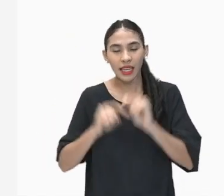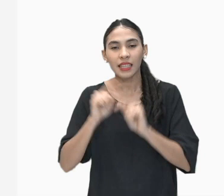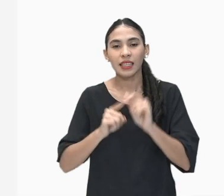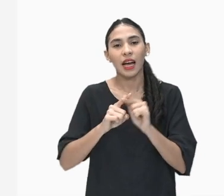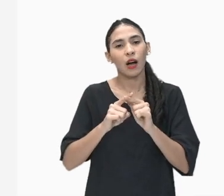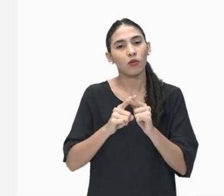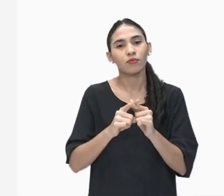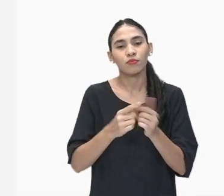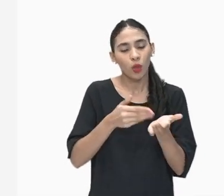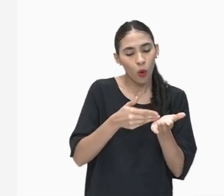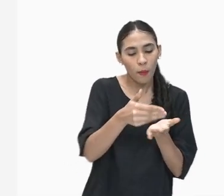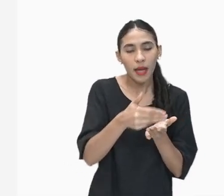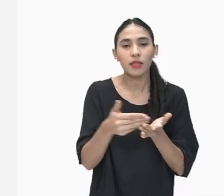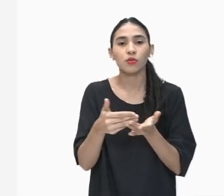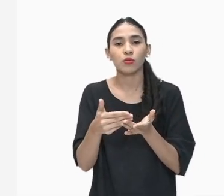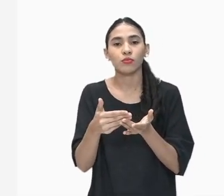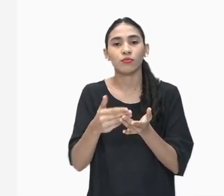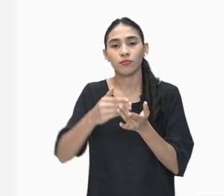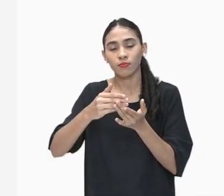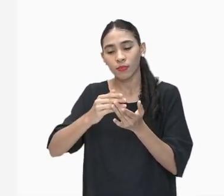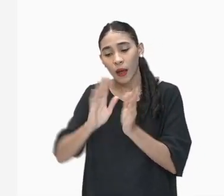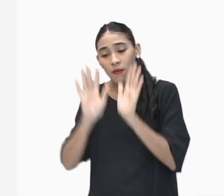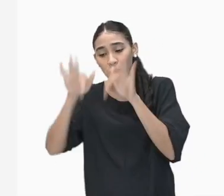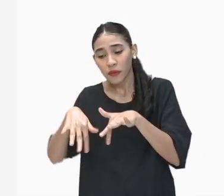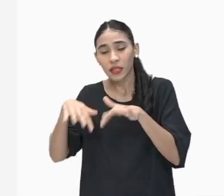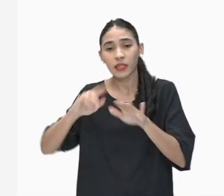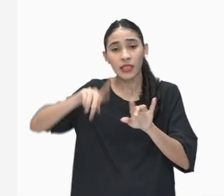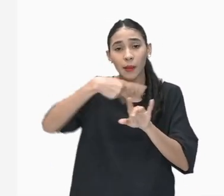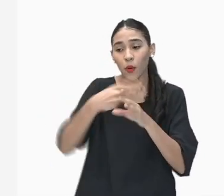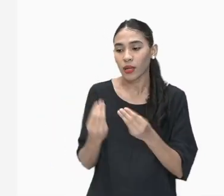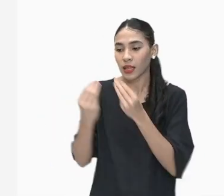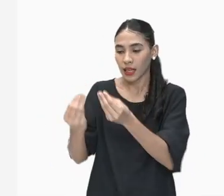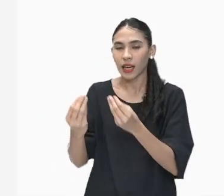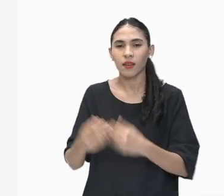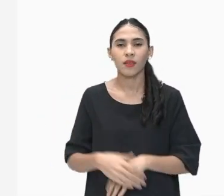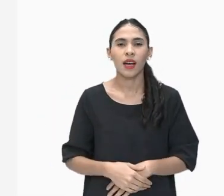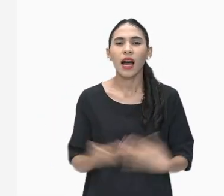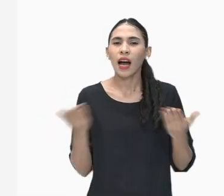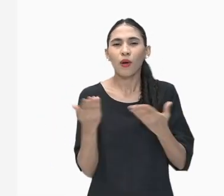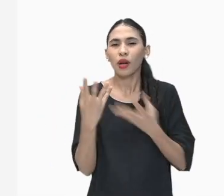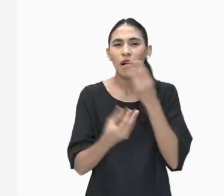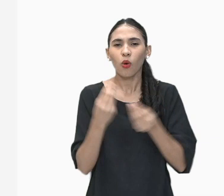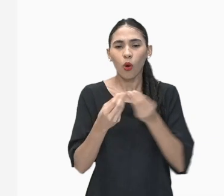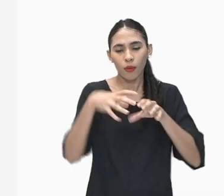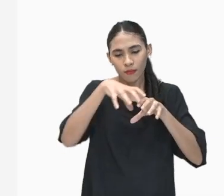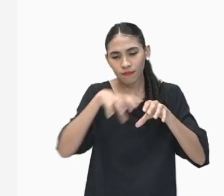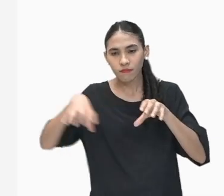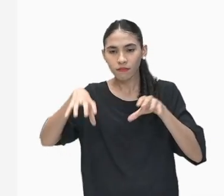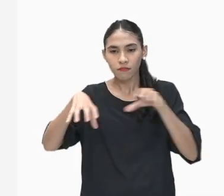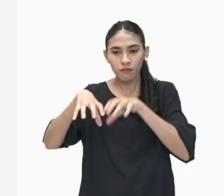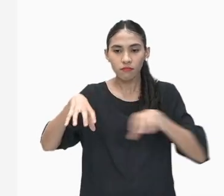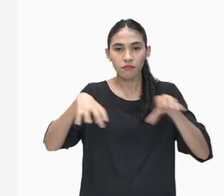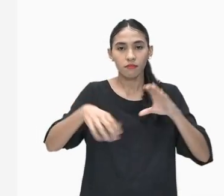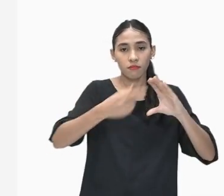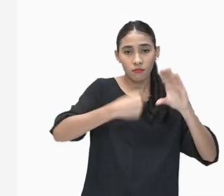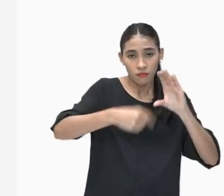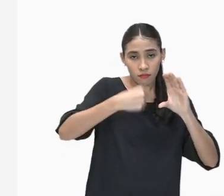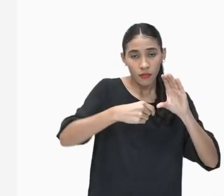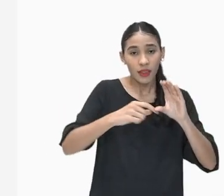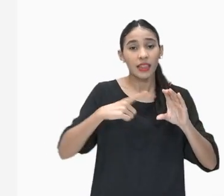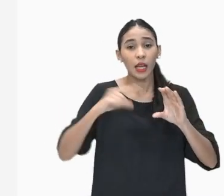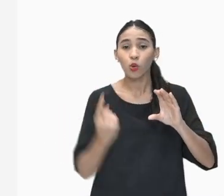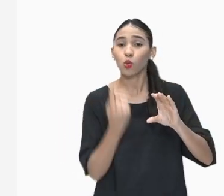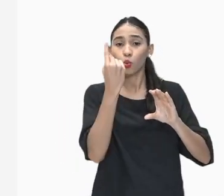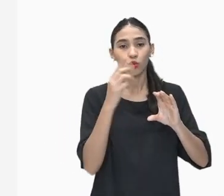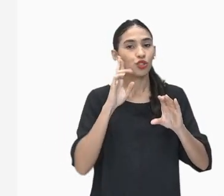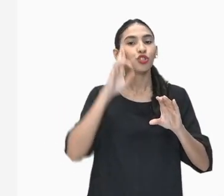o produto pronto. Quando é que começa a ter a divisão do capital e do trabalho? Alguém vai ser o dono do capital, isto